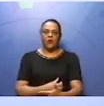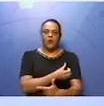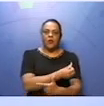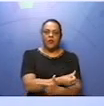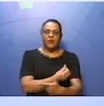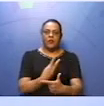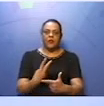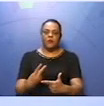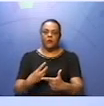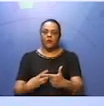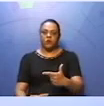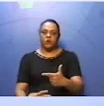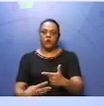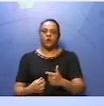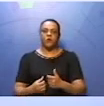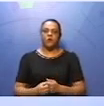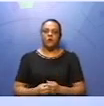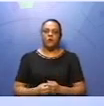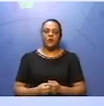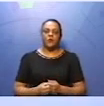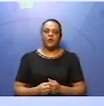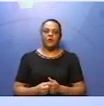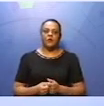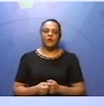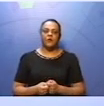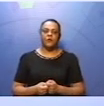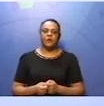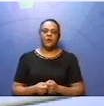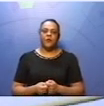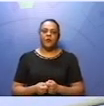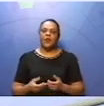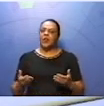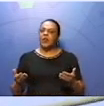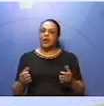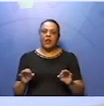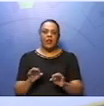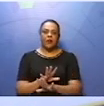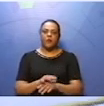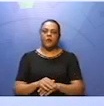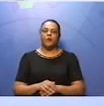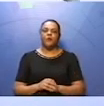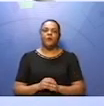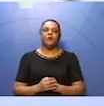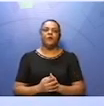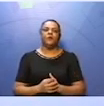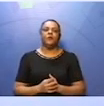por 2 dá 3. A conta acaba aqui.